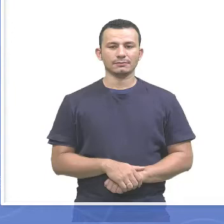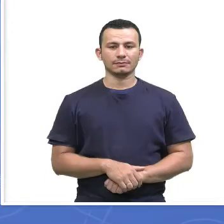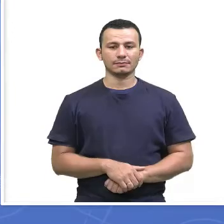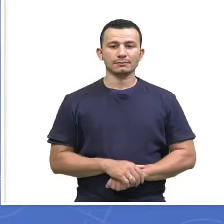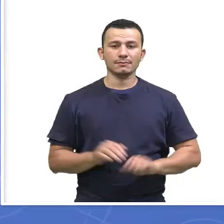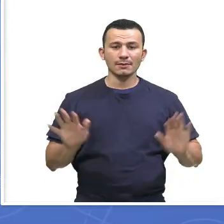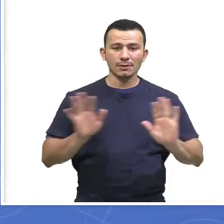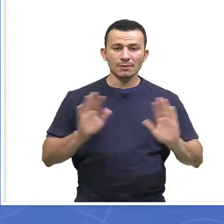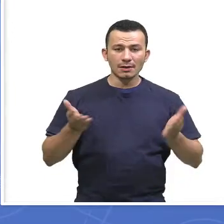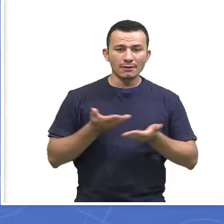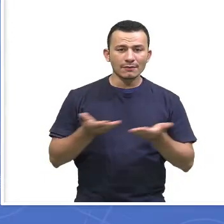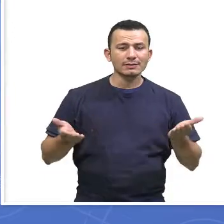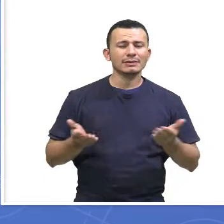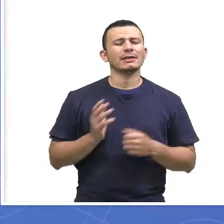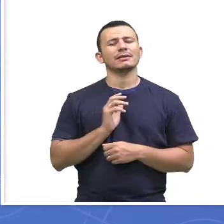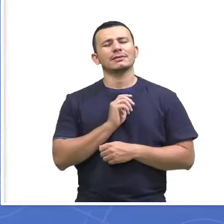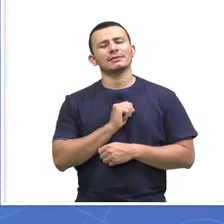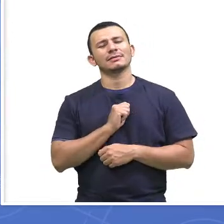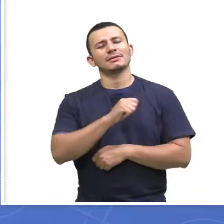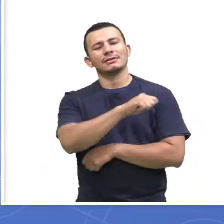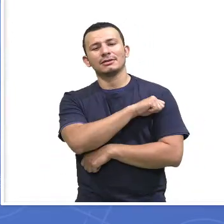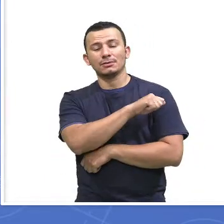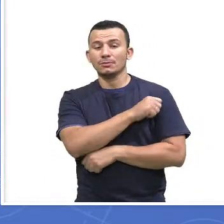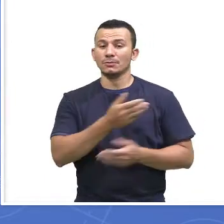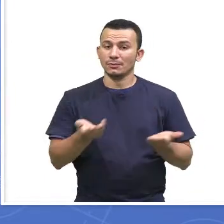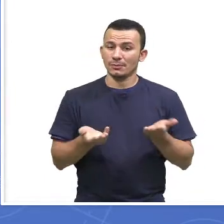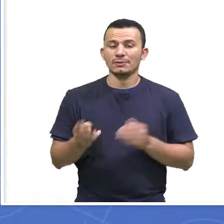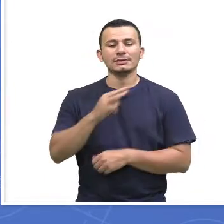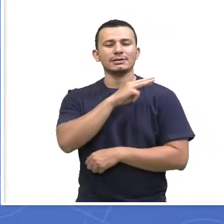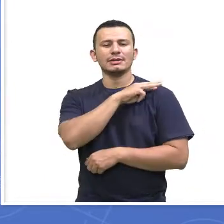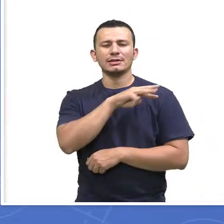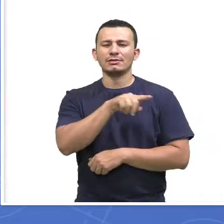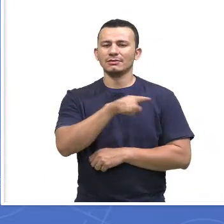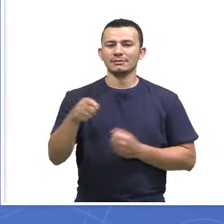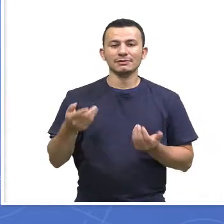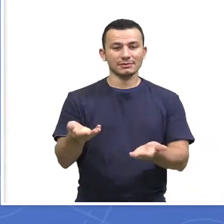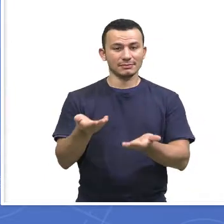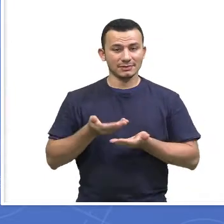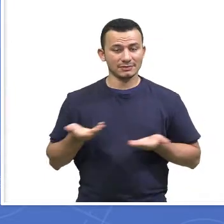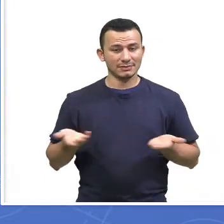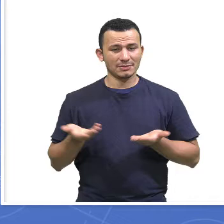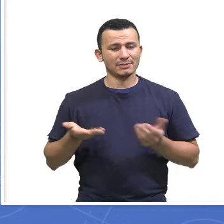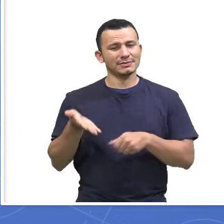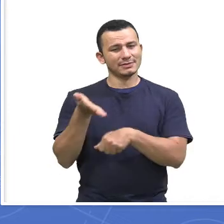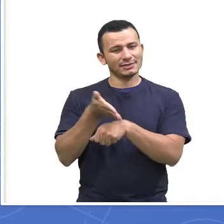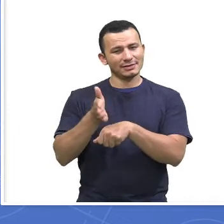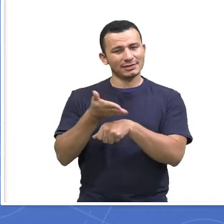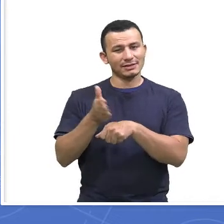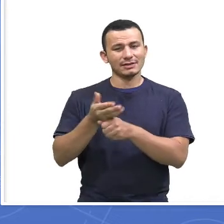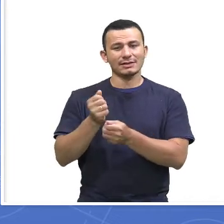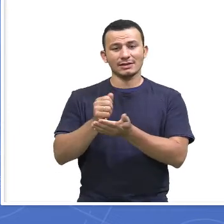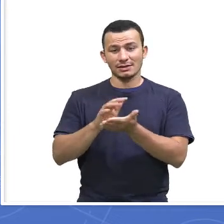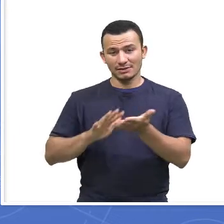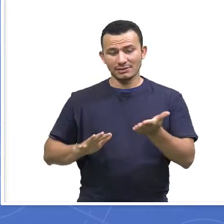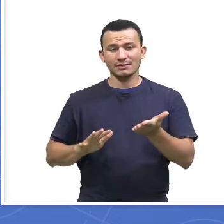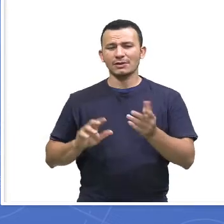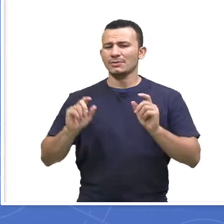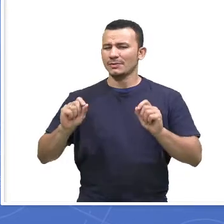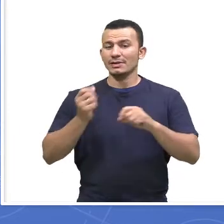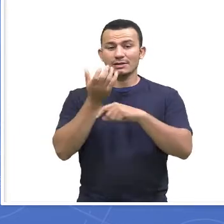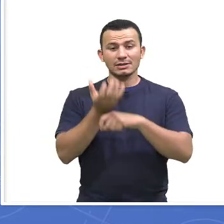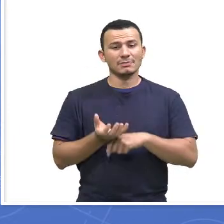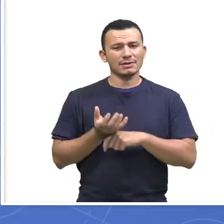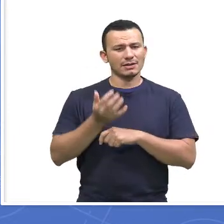Olá, meus queridos alunos do terceiro ano do ensino médio, sejam bem-vindos aqui ao nosso Praticando de Filosofia, né? Hoje é um